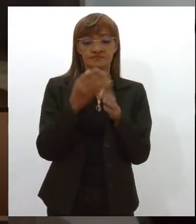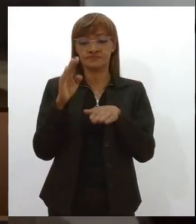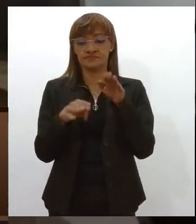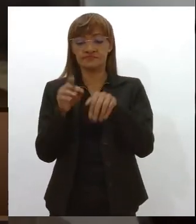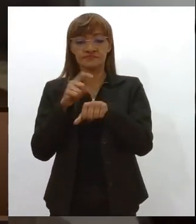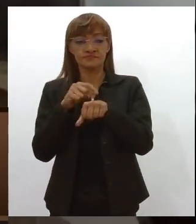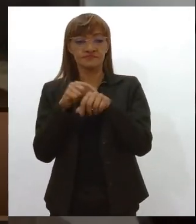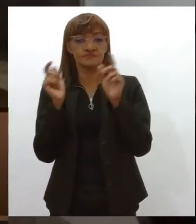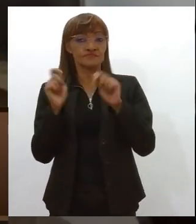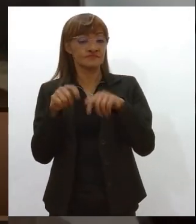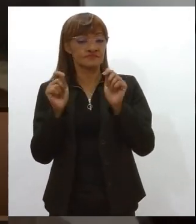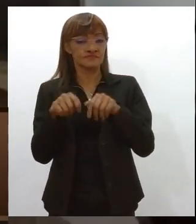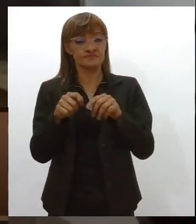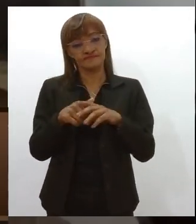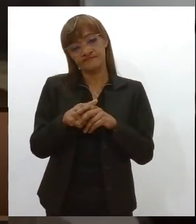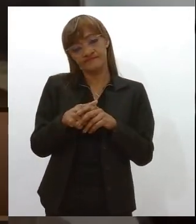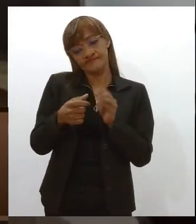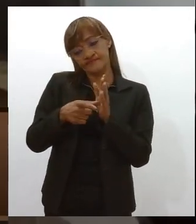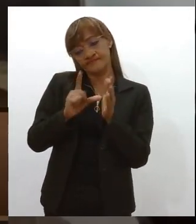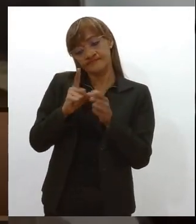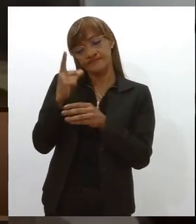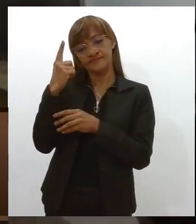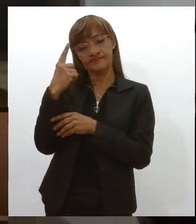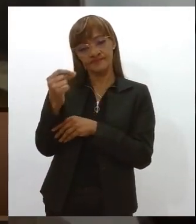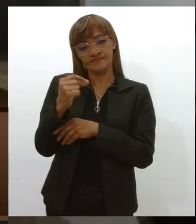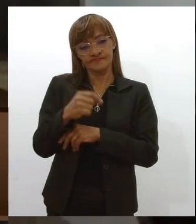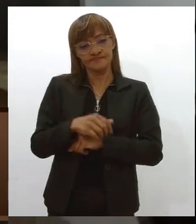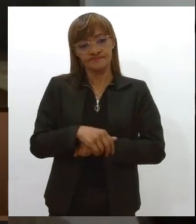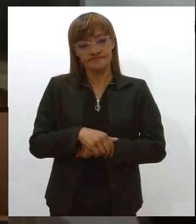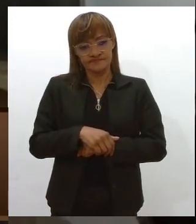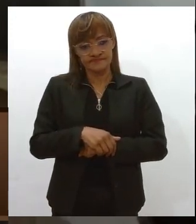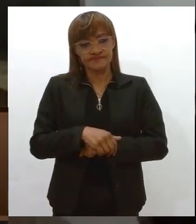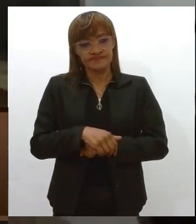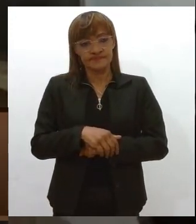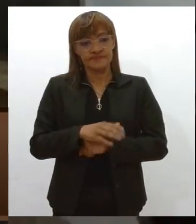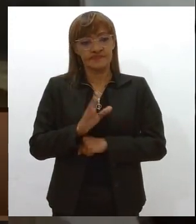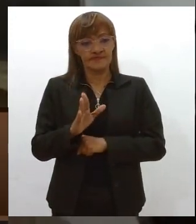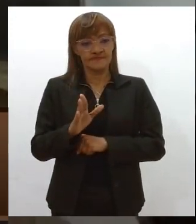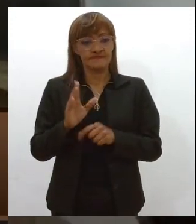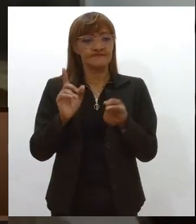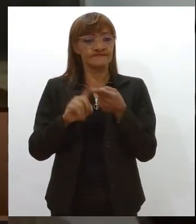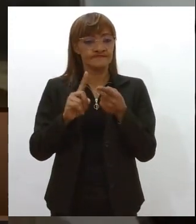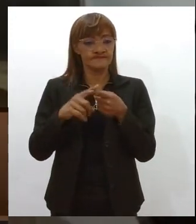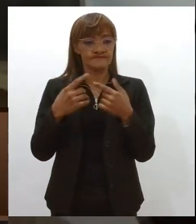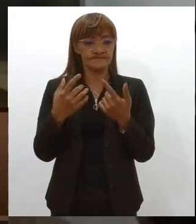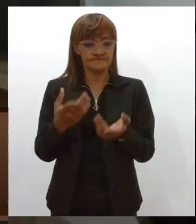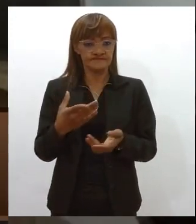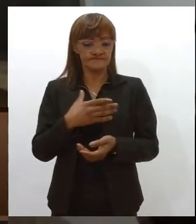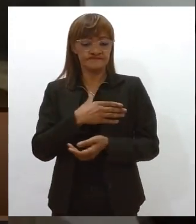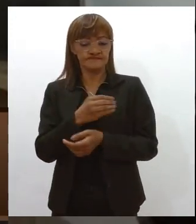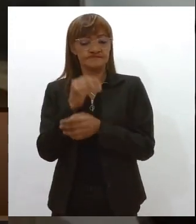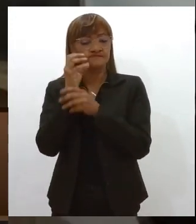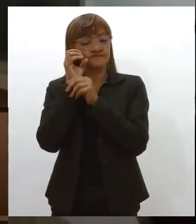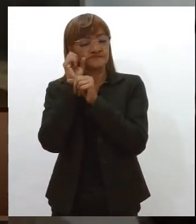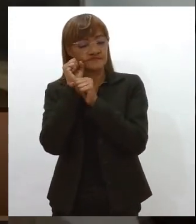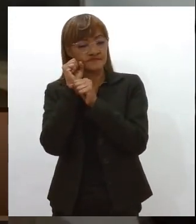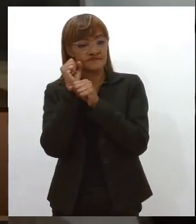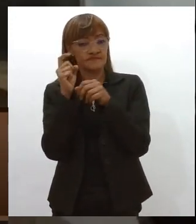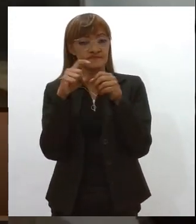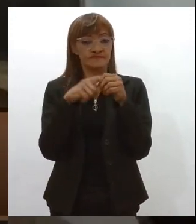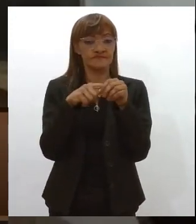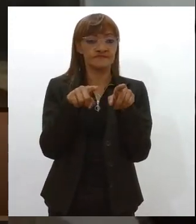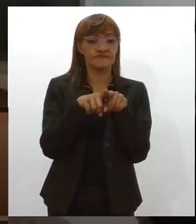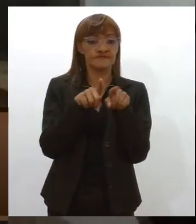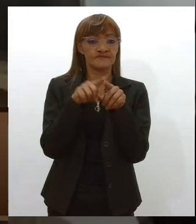Várias vezes, antes de sair de casa, eu saía de casa com meus filhos dormindo, voltava com eles dormindo, mas eu me